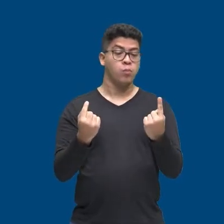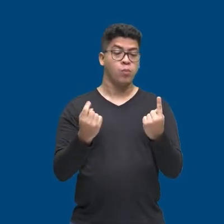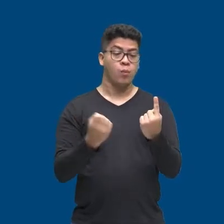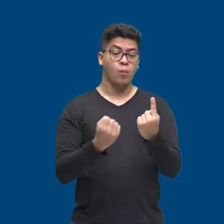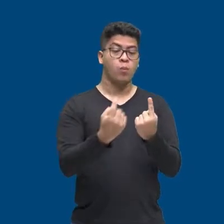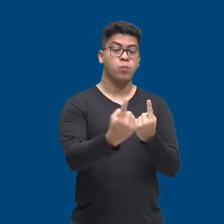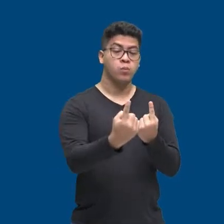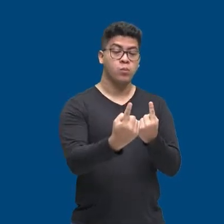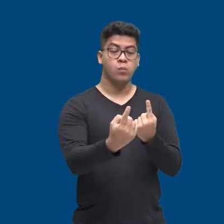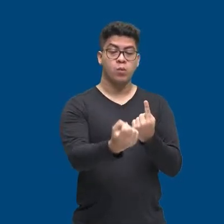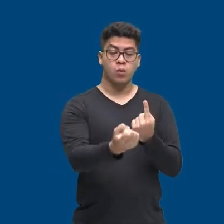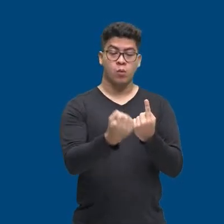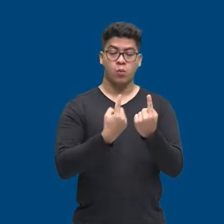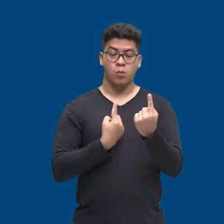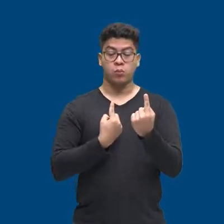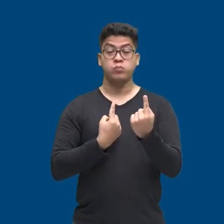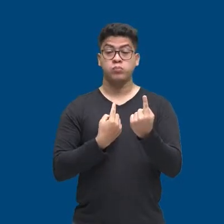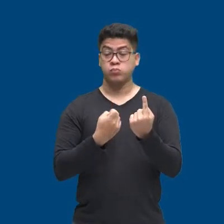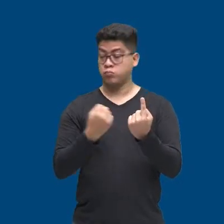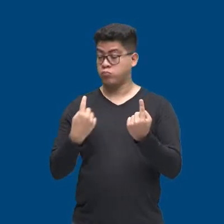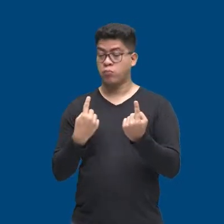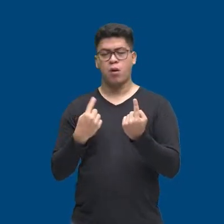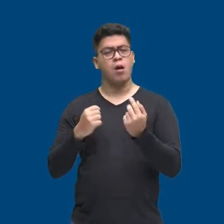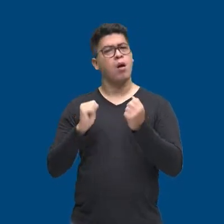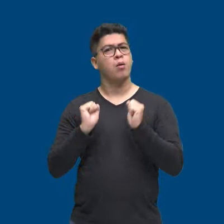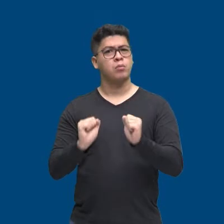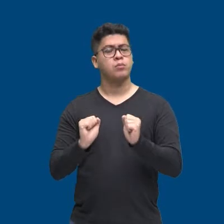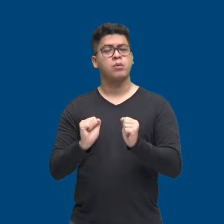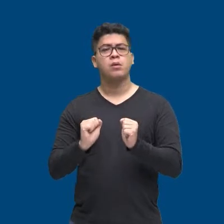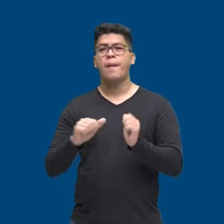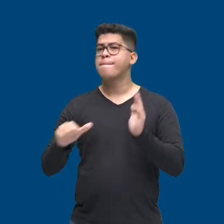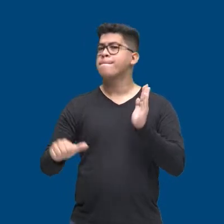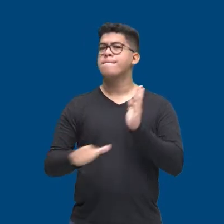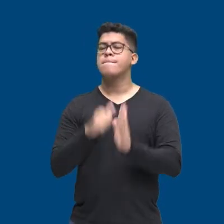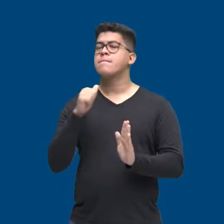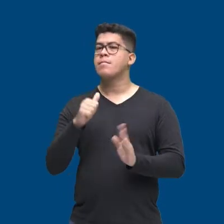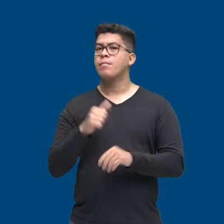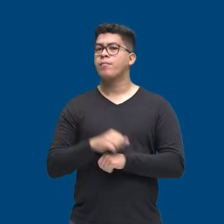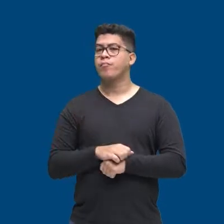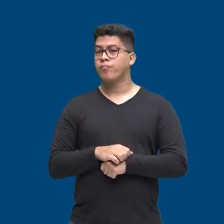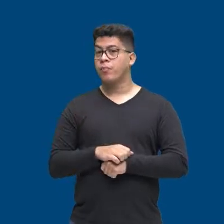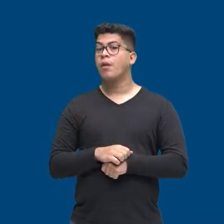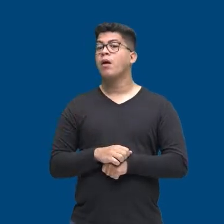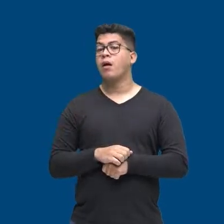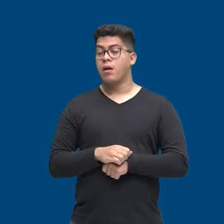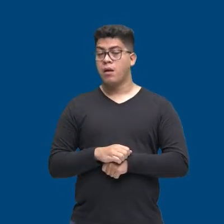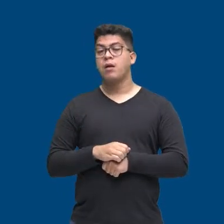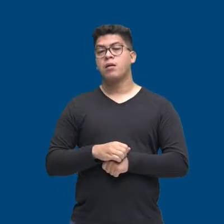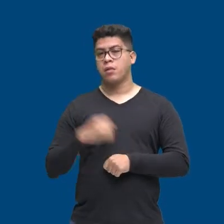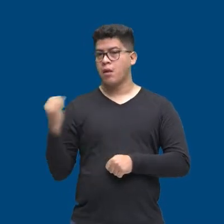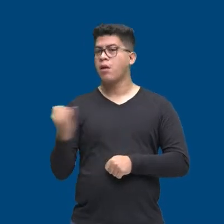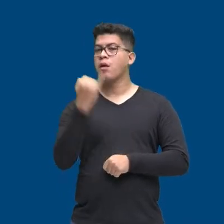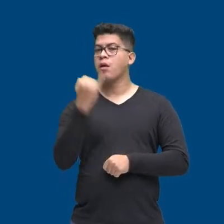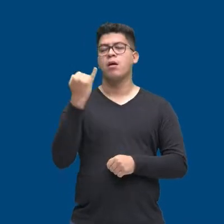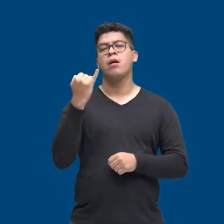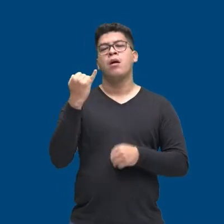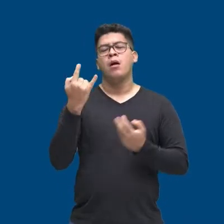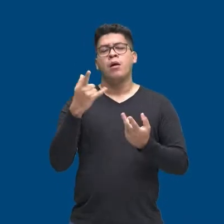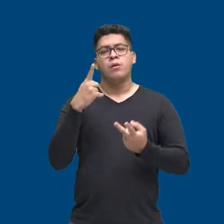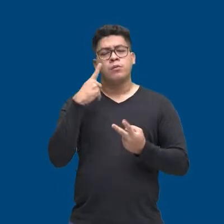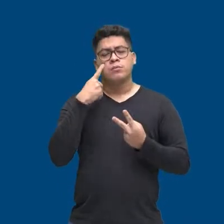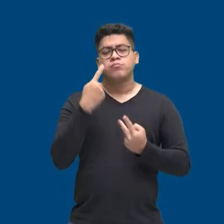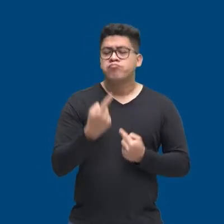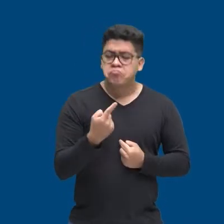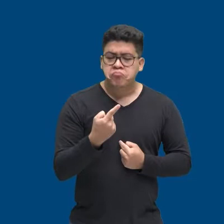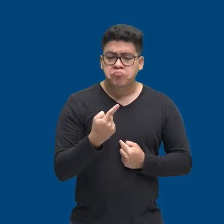quando a gente tá iniciando no xadrez é importante primeiro que a gente saiba reconhecer essas peças além de rei e as peças